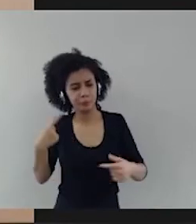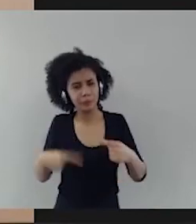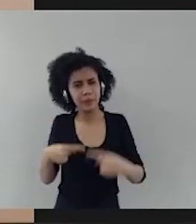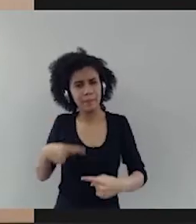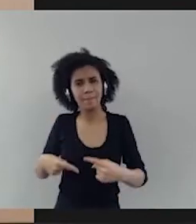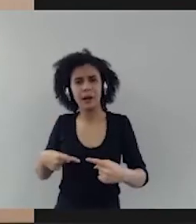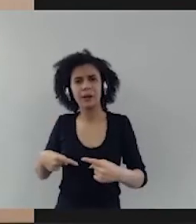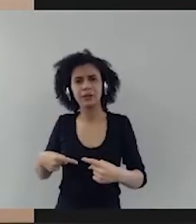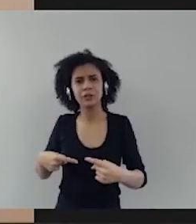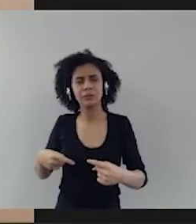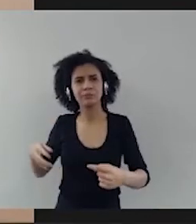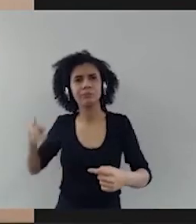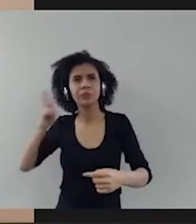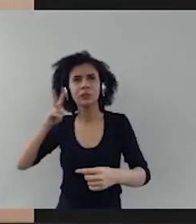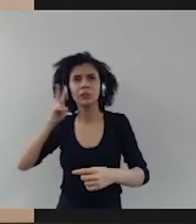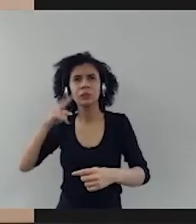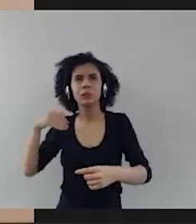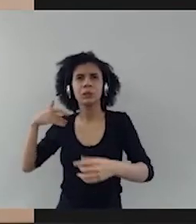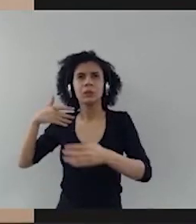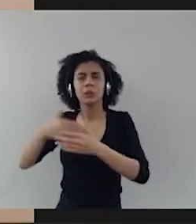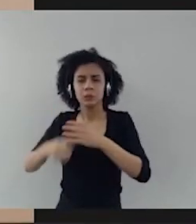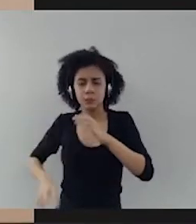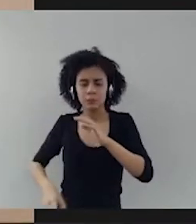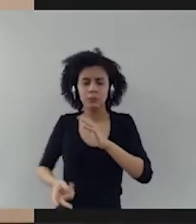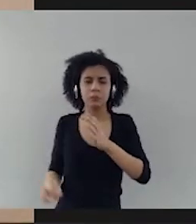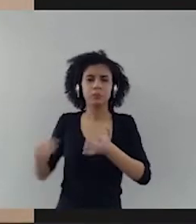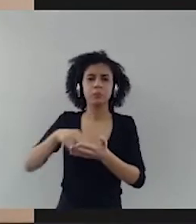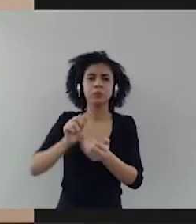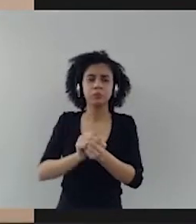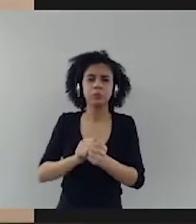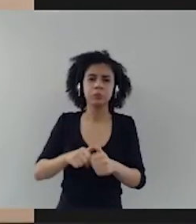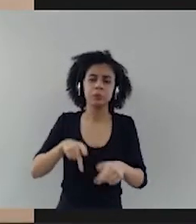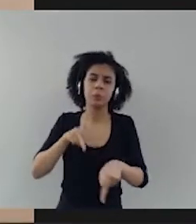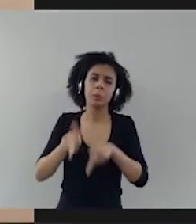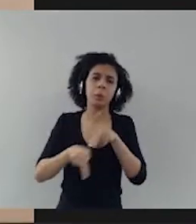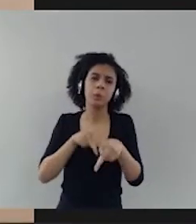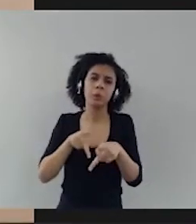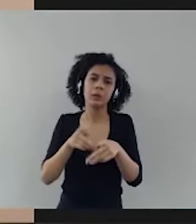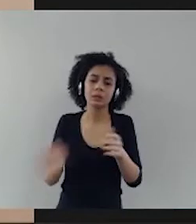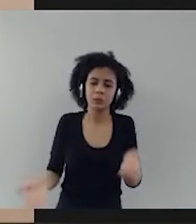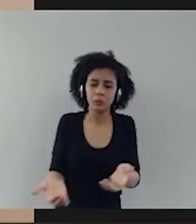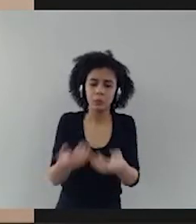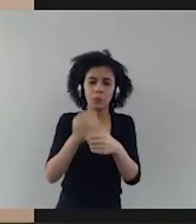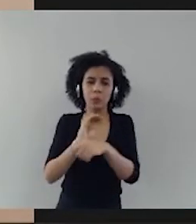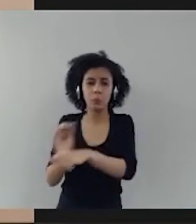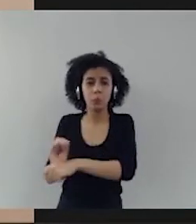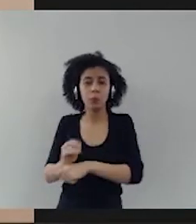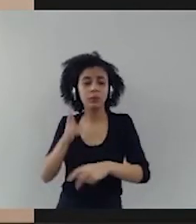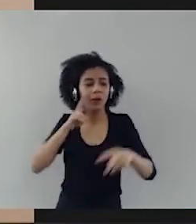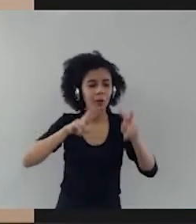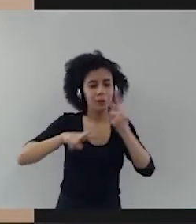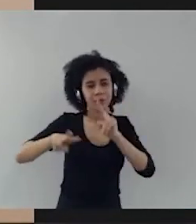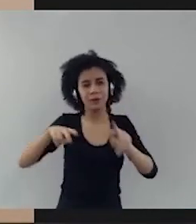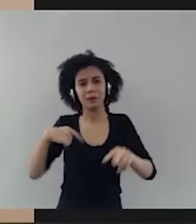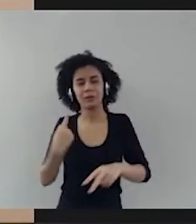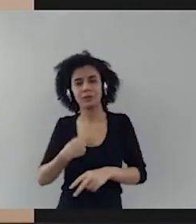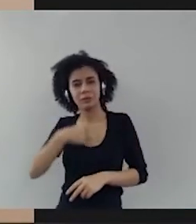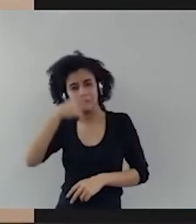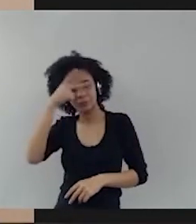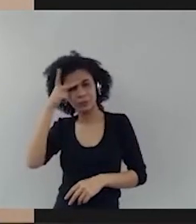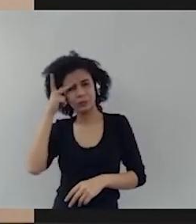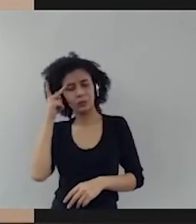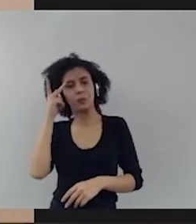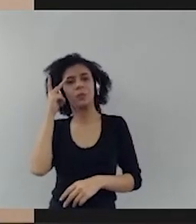fazer um resgate da nossa população e olhar para todos os nossos cidadãos e cidadãs. Eu